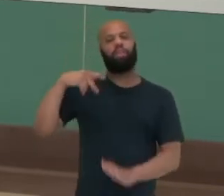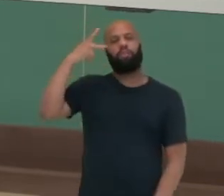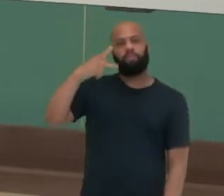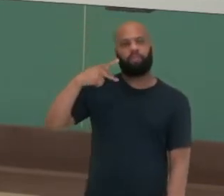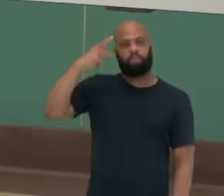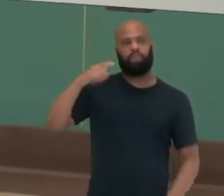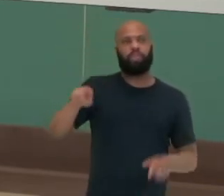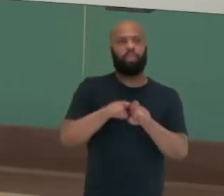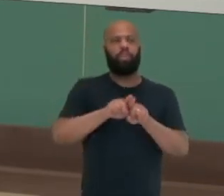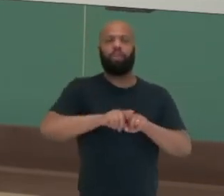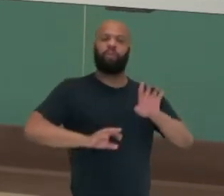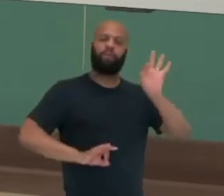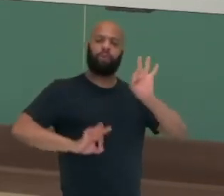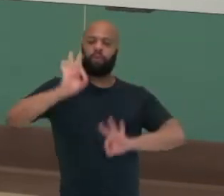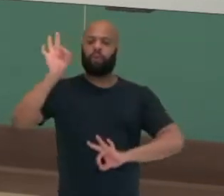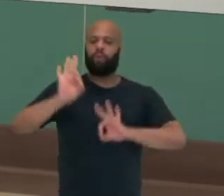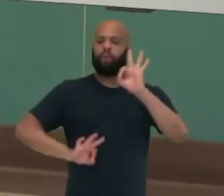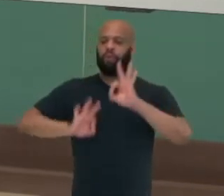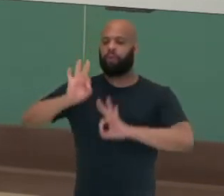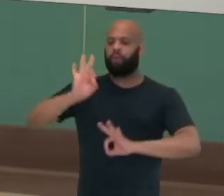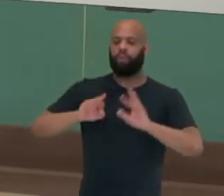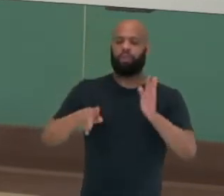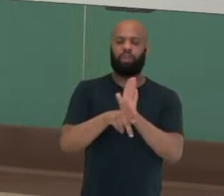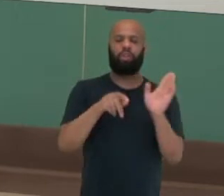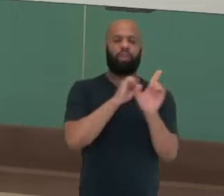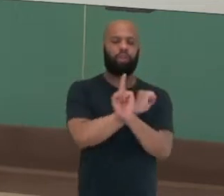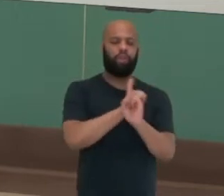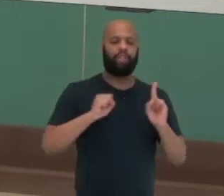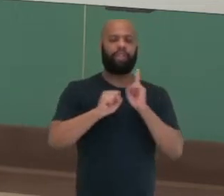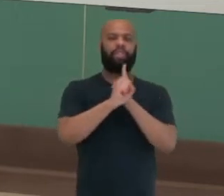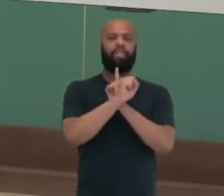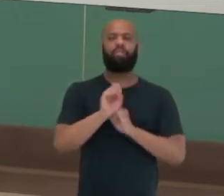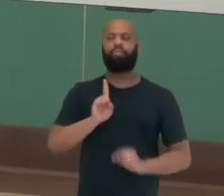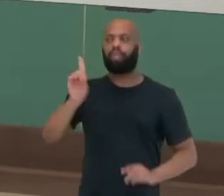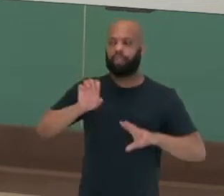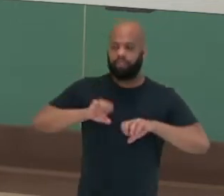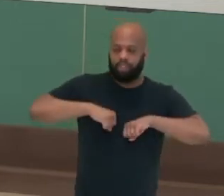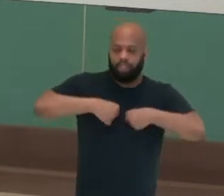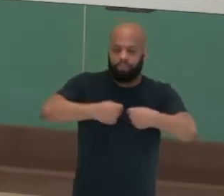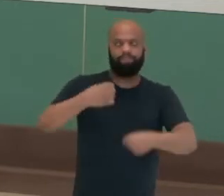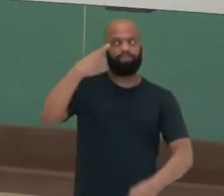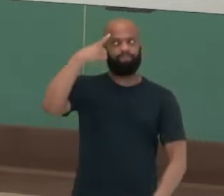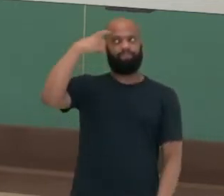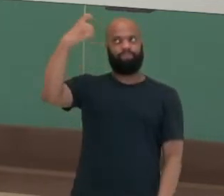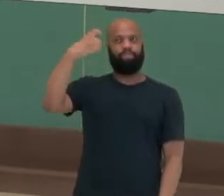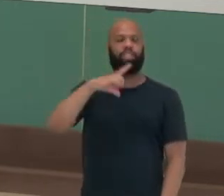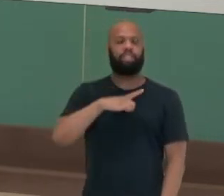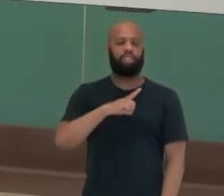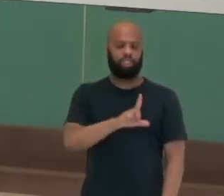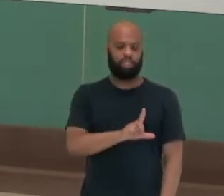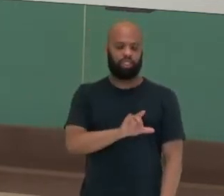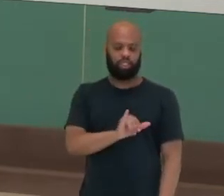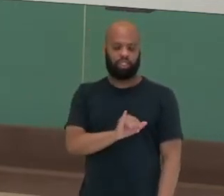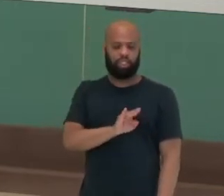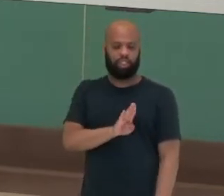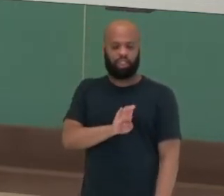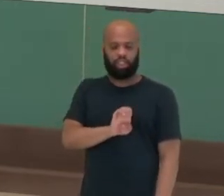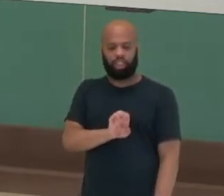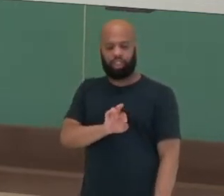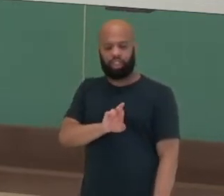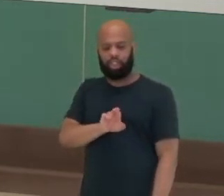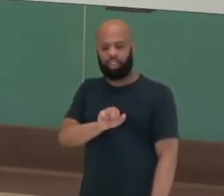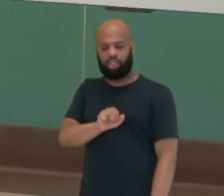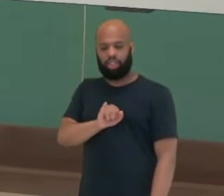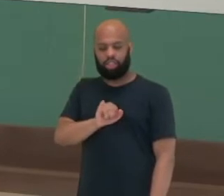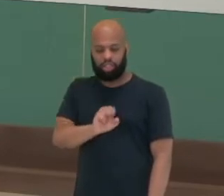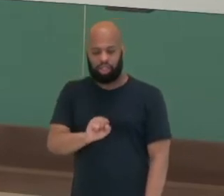Da organização da sociedade. Ele defende justamente as ideias liberais, alguns